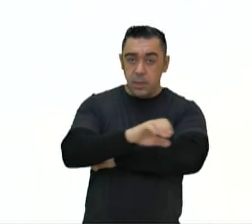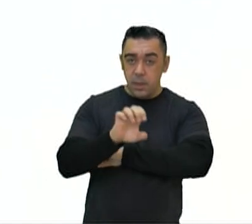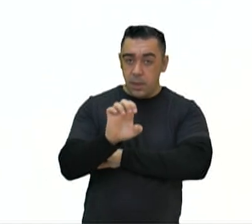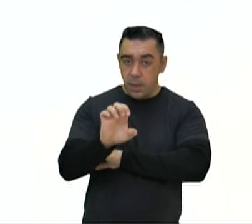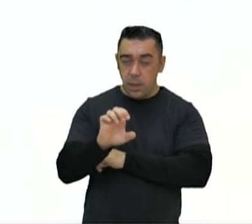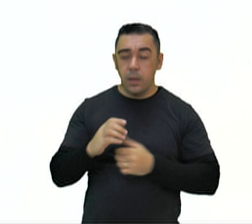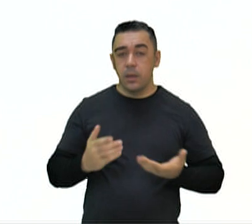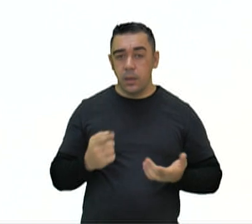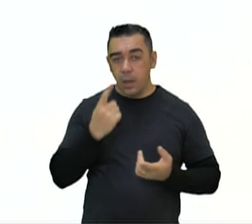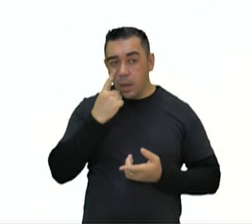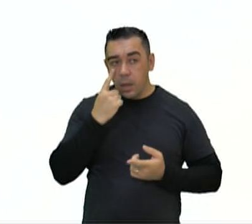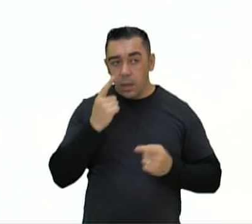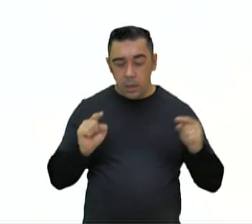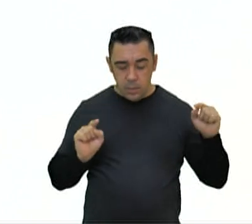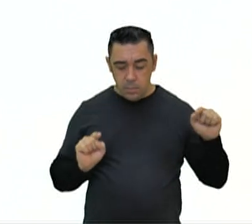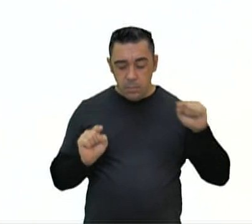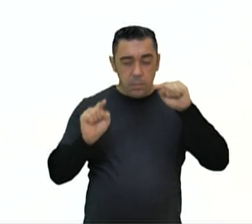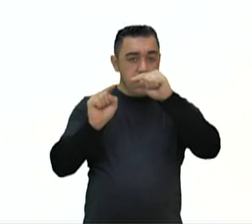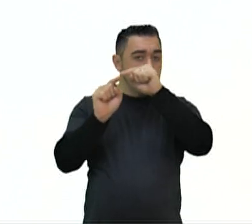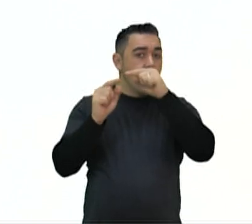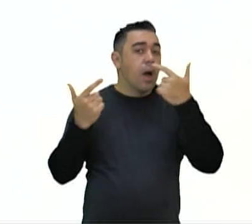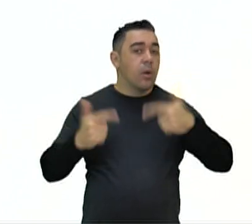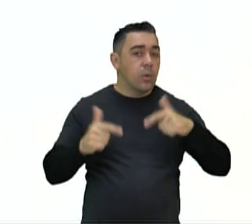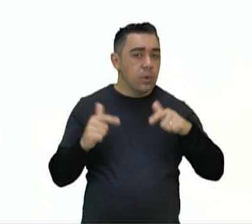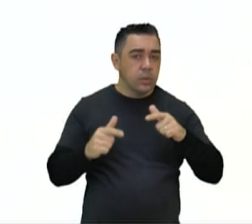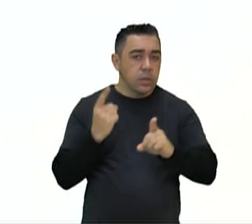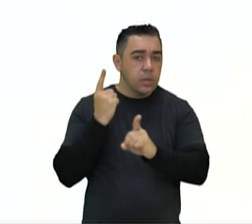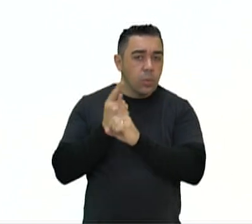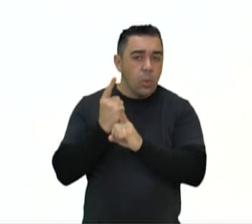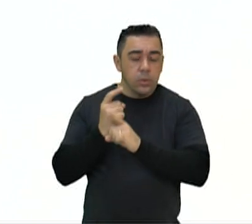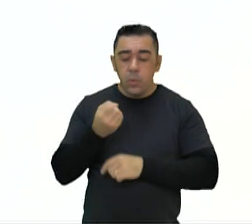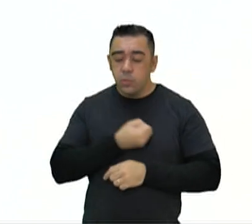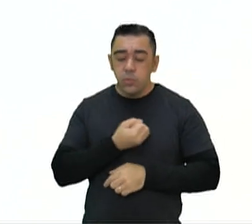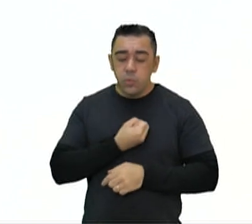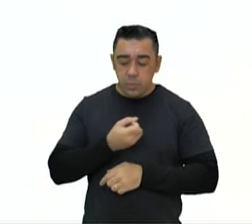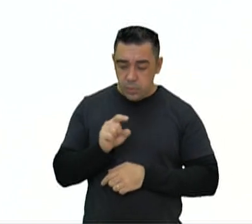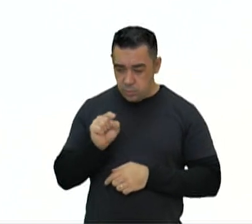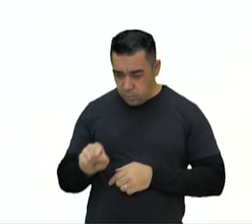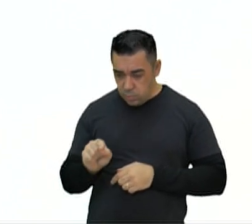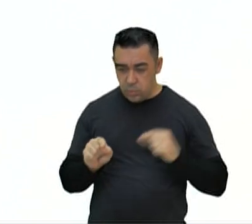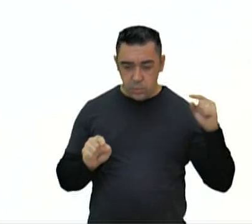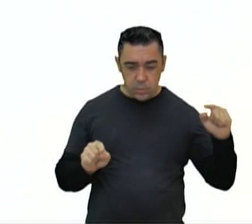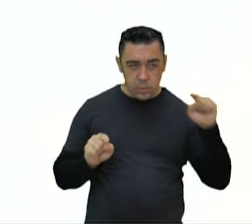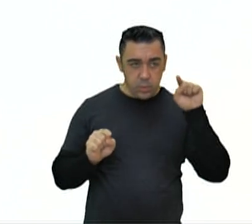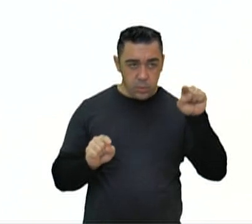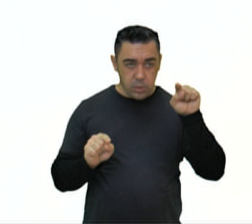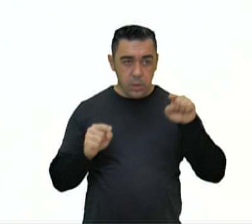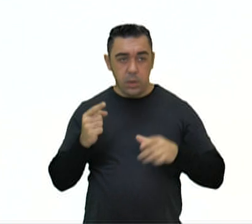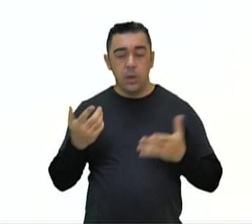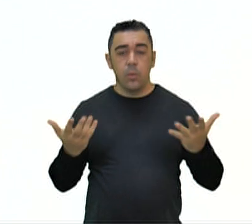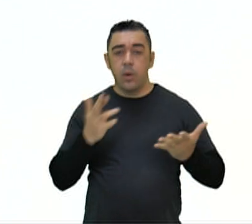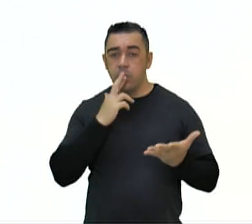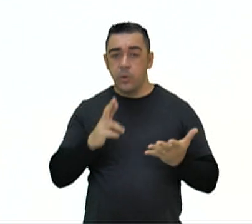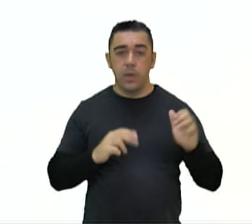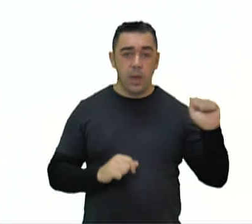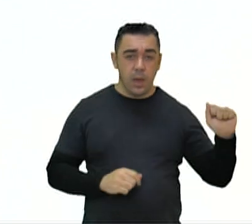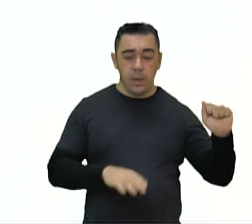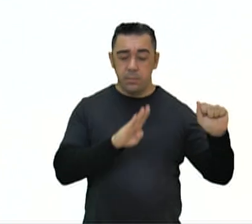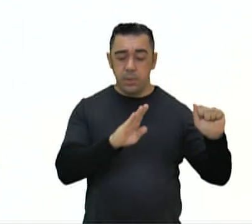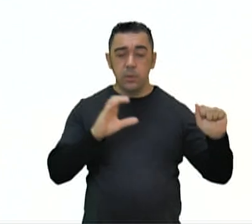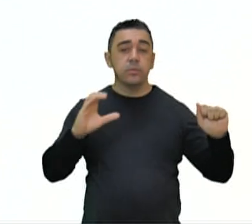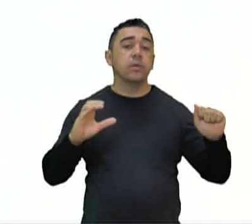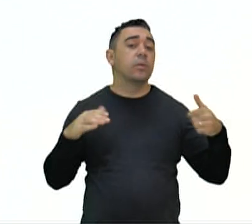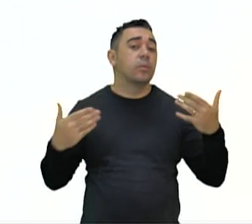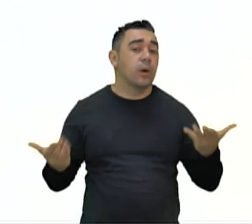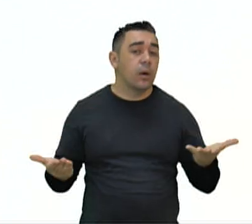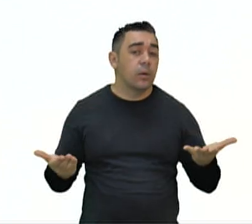seria números positivos. Tente localizar qual dessas alternativas aqui, A, B